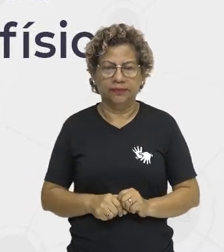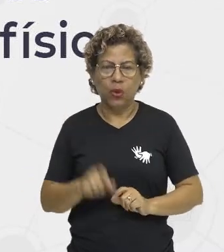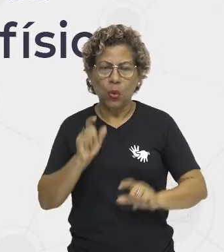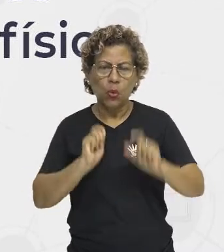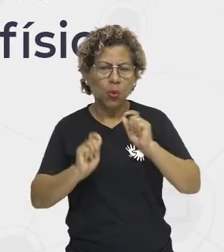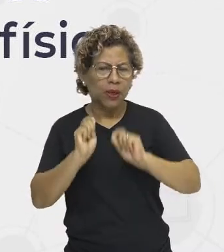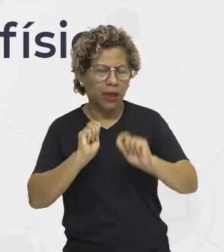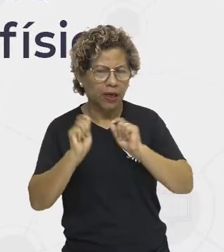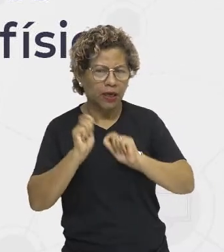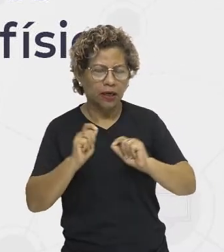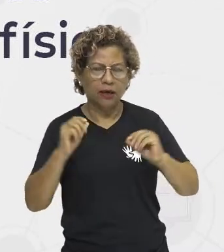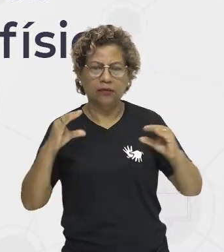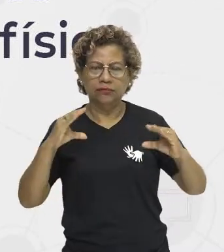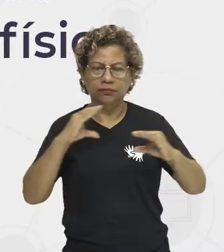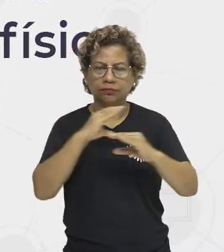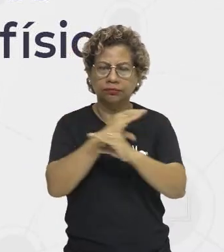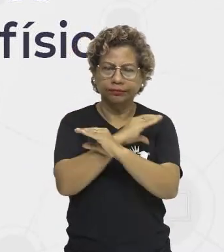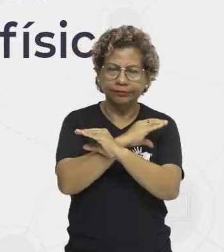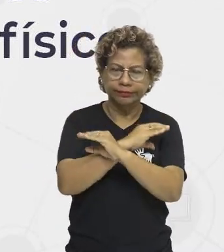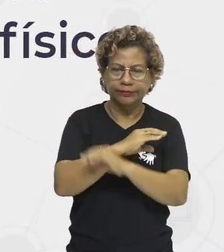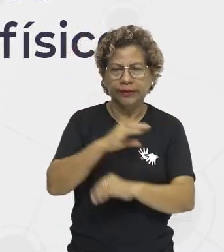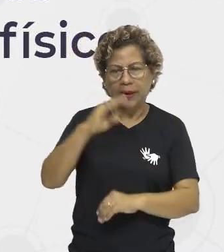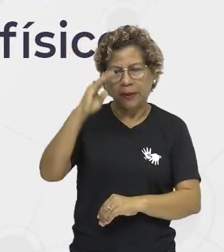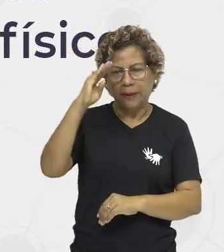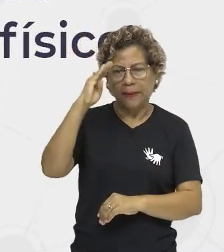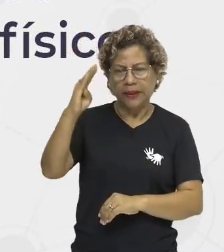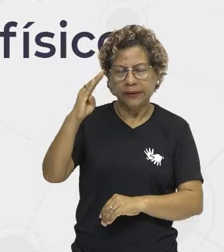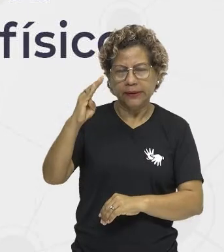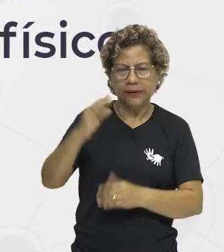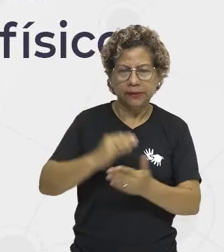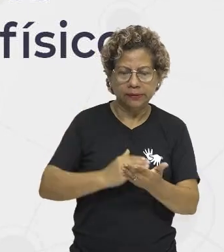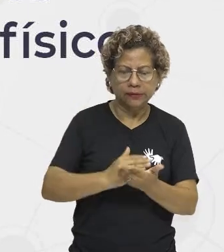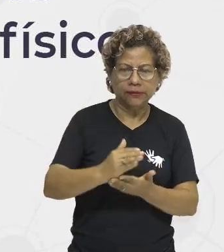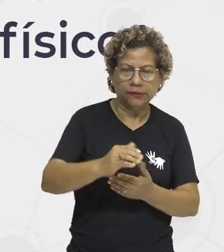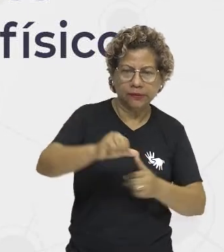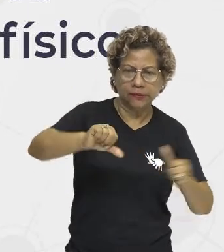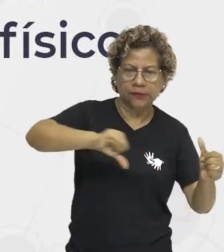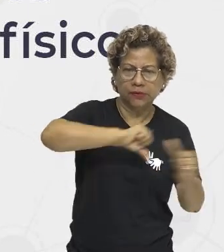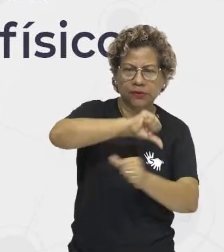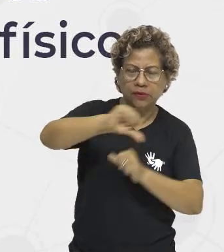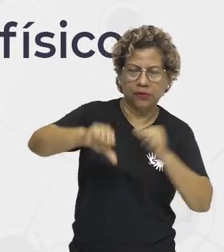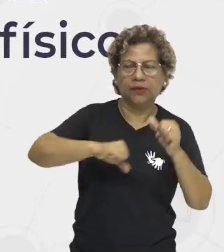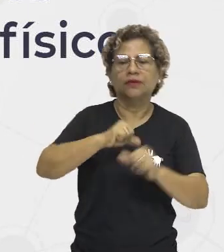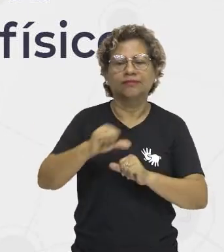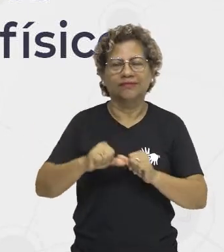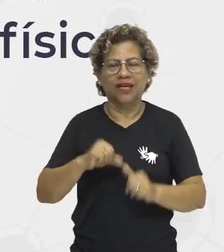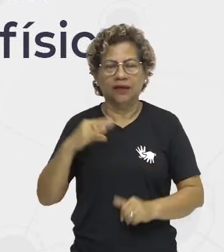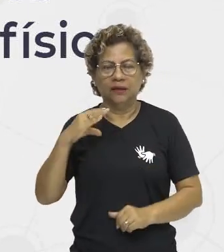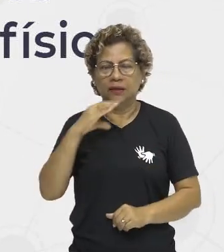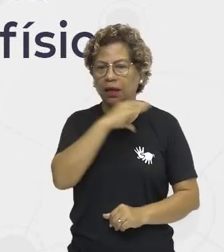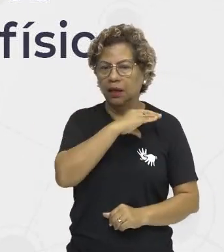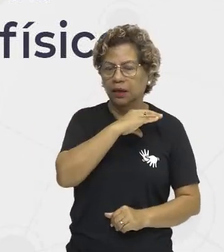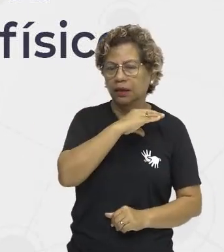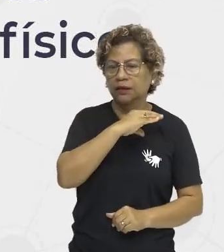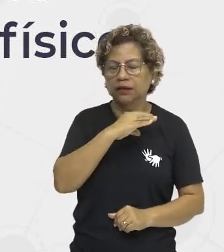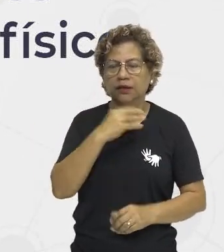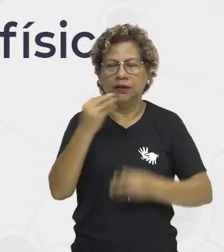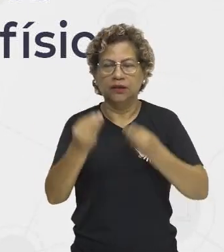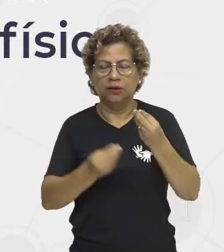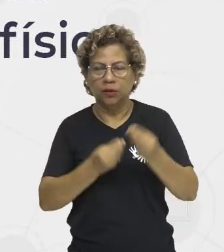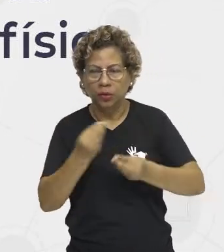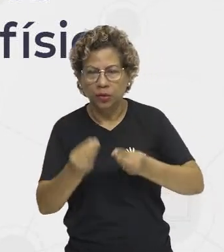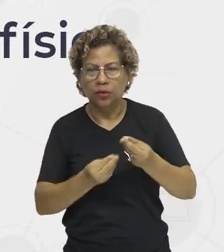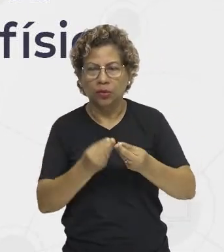a calorimetria, princípio das trocas de calor e aplicações sem mudança